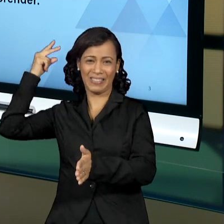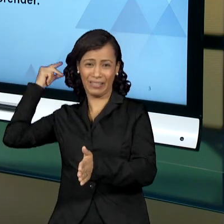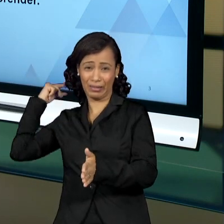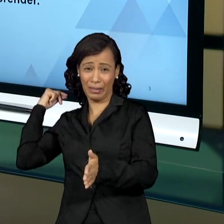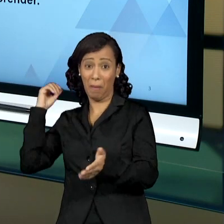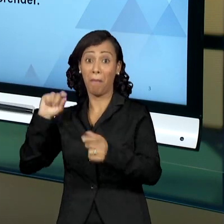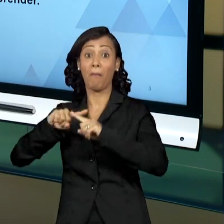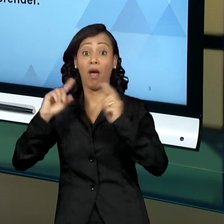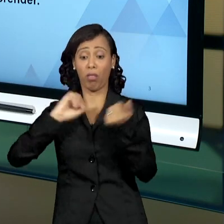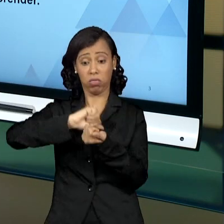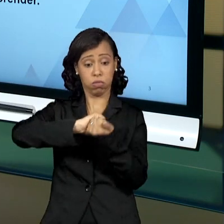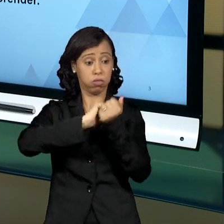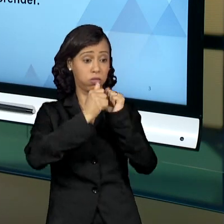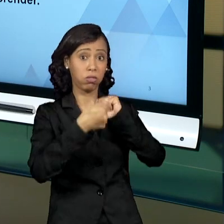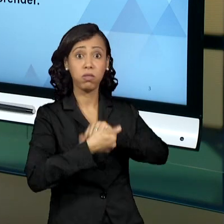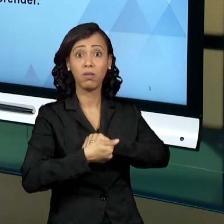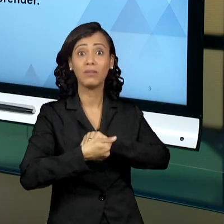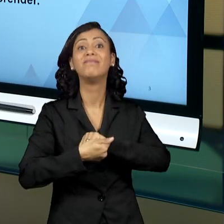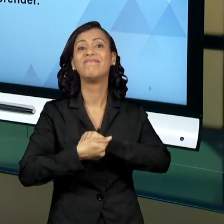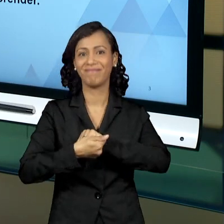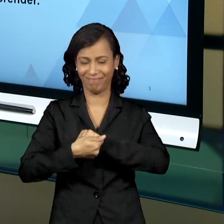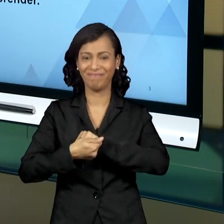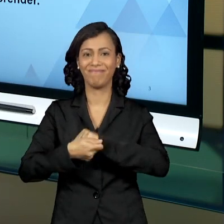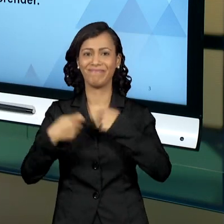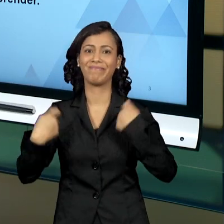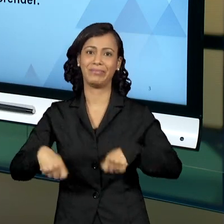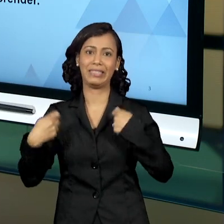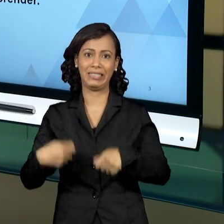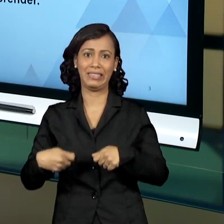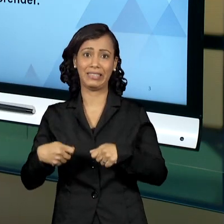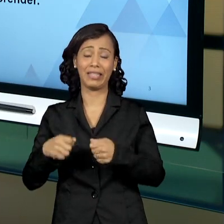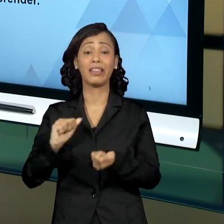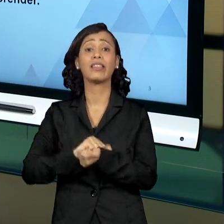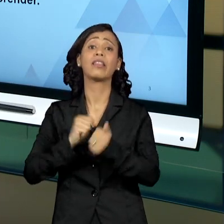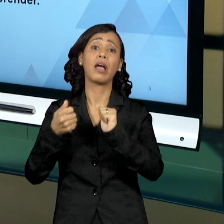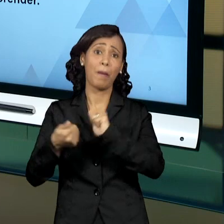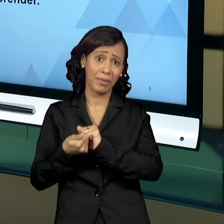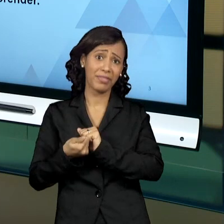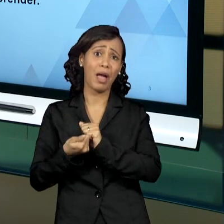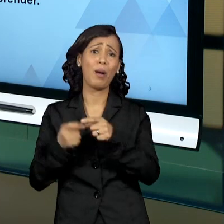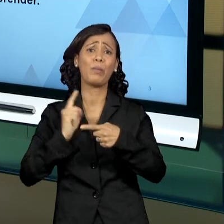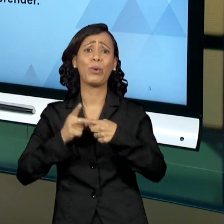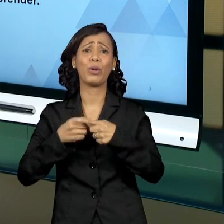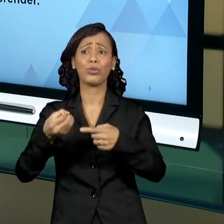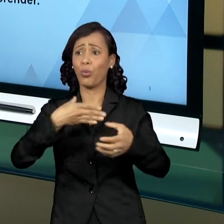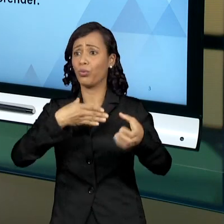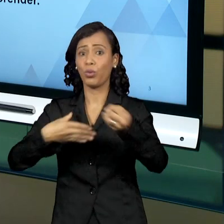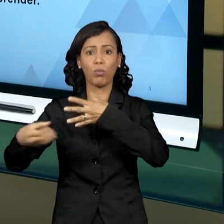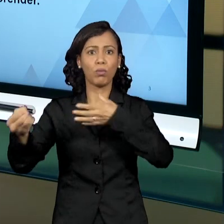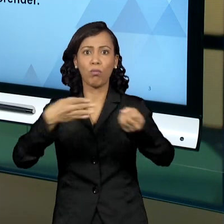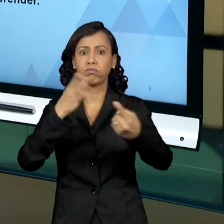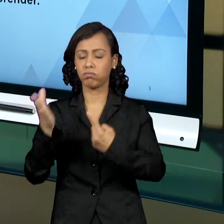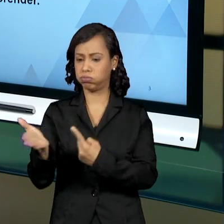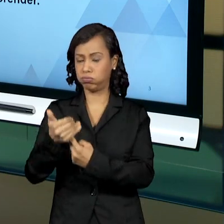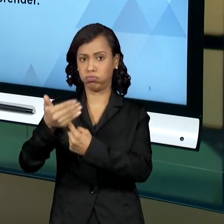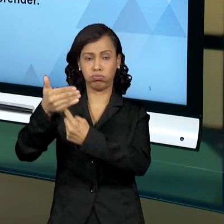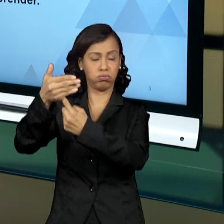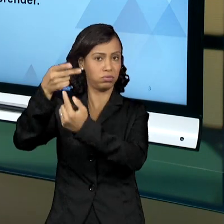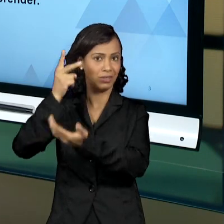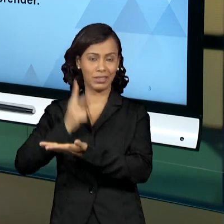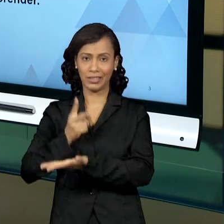cada dia mais somos requisitados, demandados a fazer uso dessas